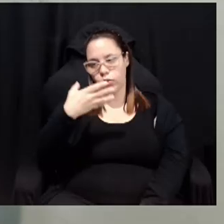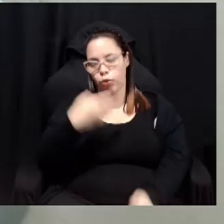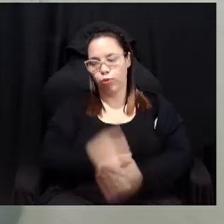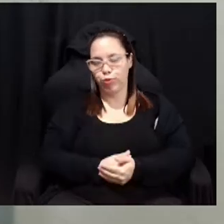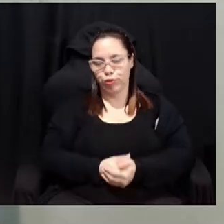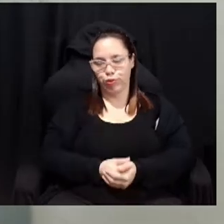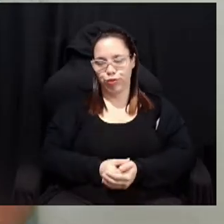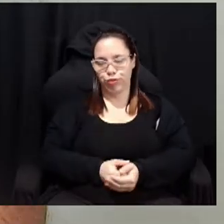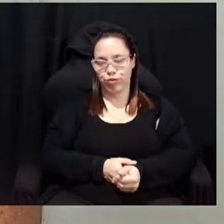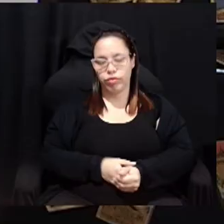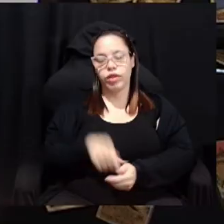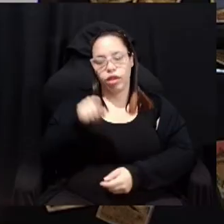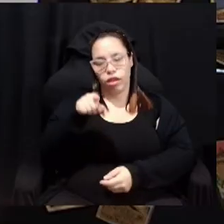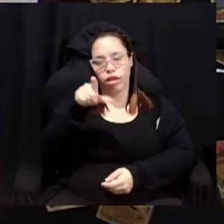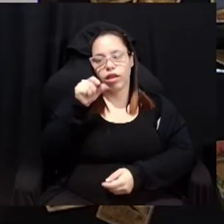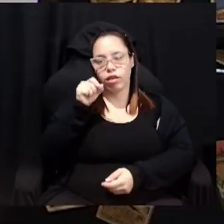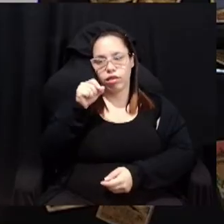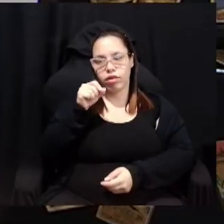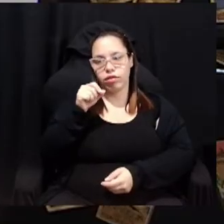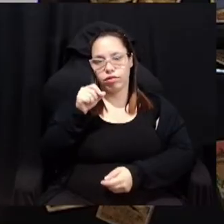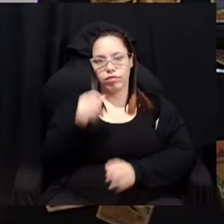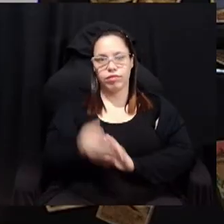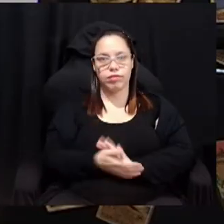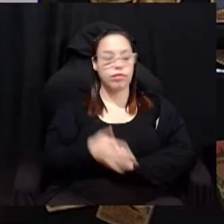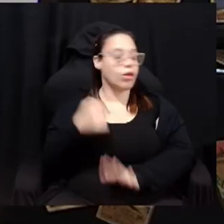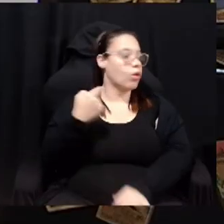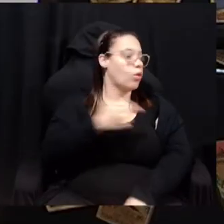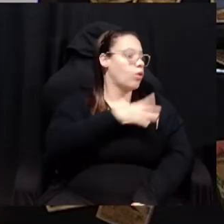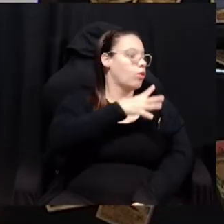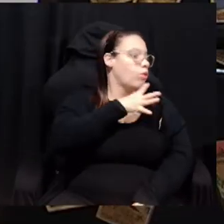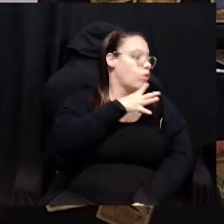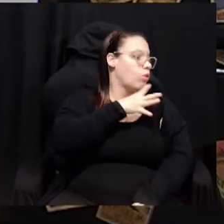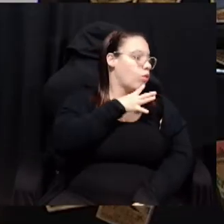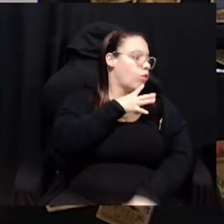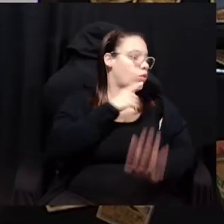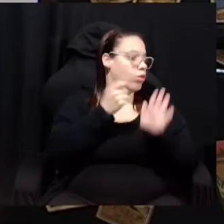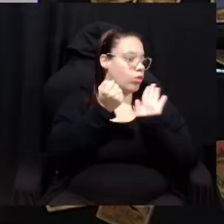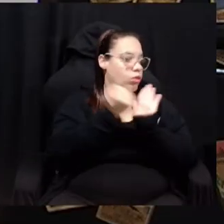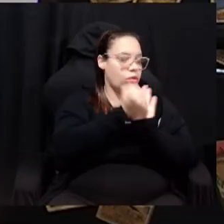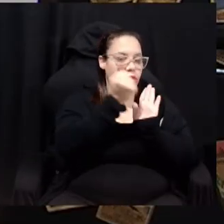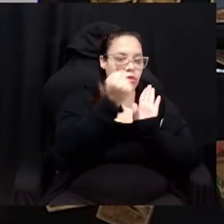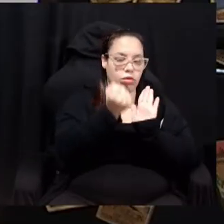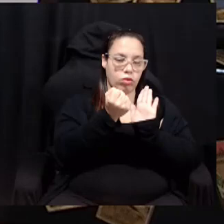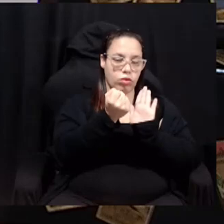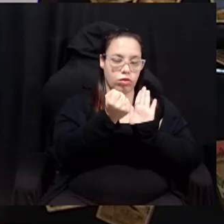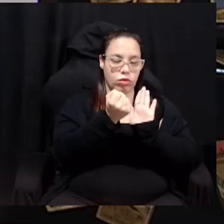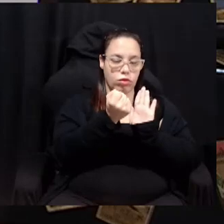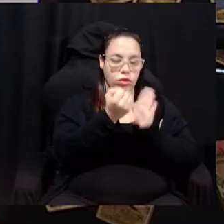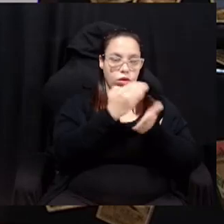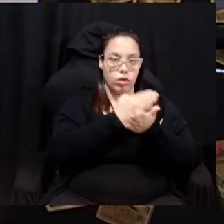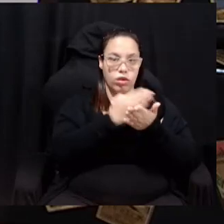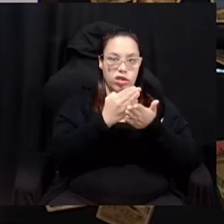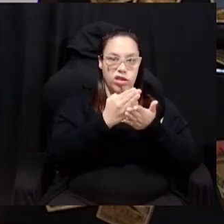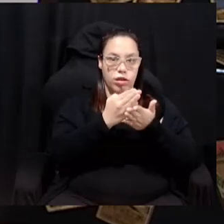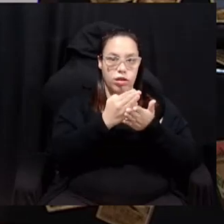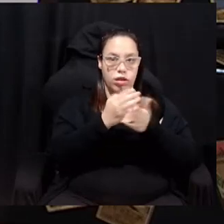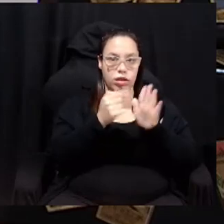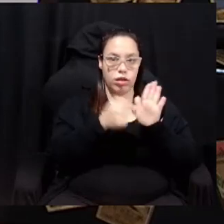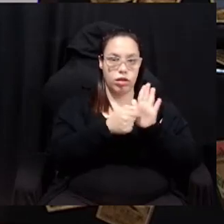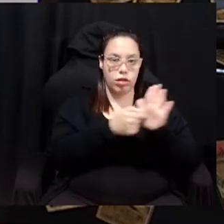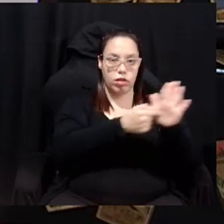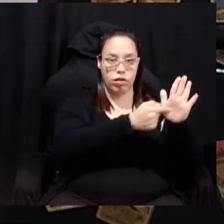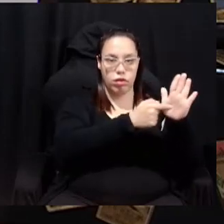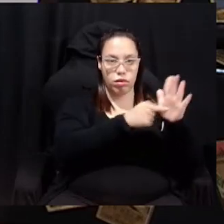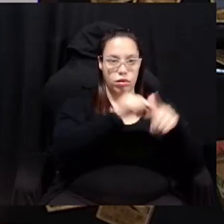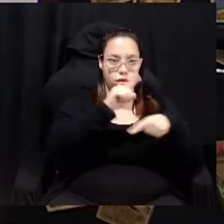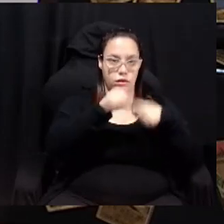eu escolhi, na minha frente. Nós conhecemos grandes marcas, começamos a mostrar o nosso potencial nessas